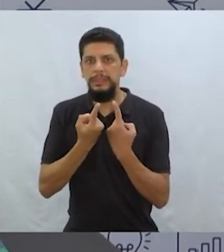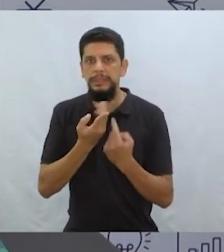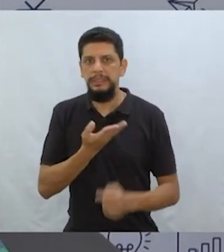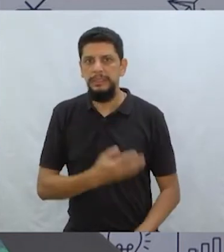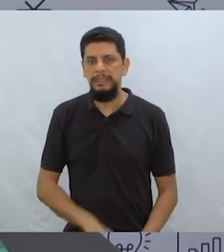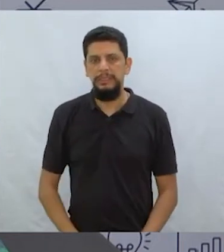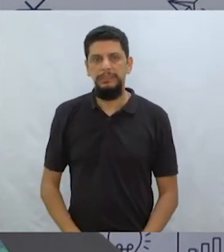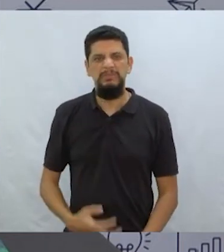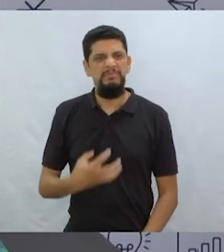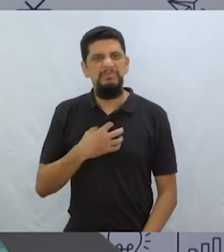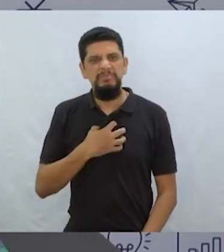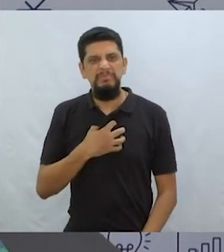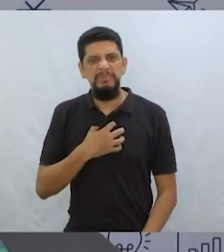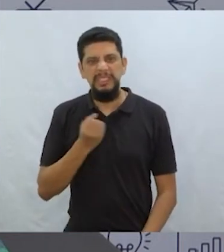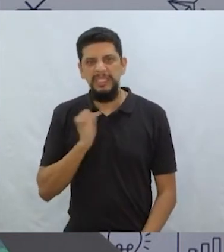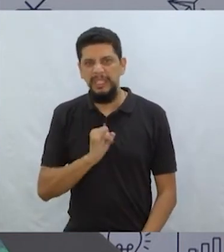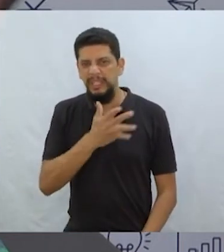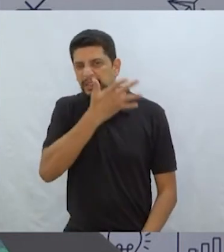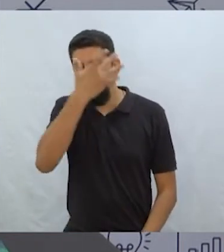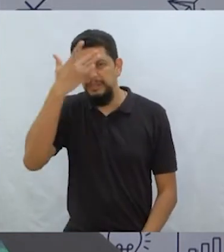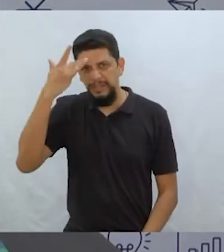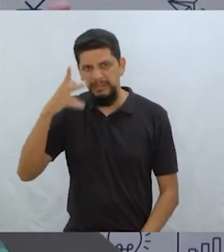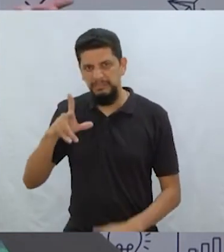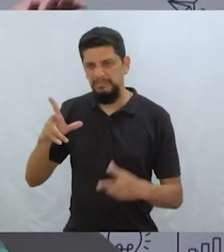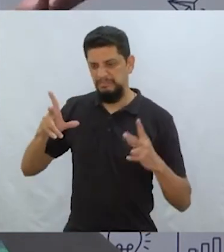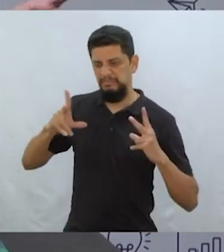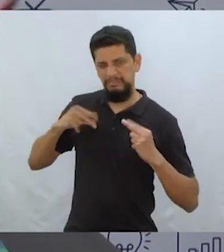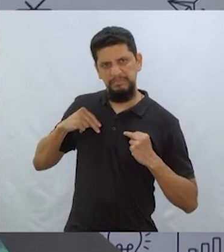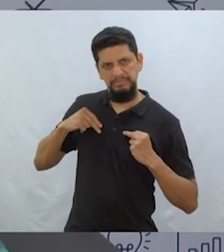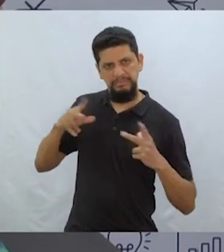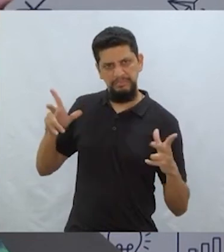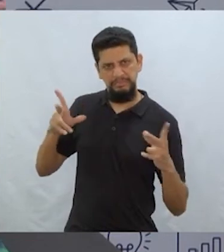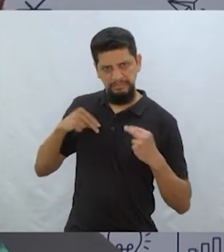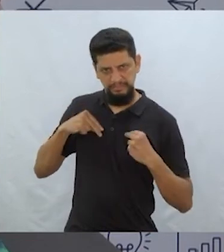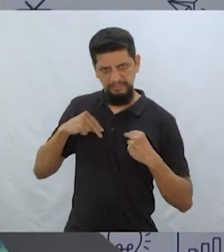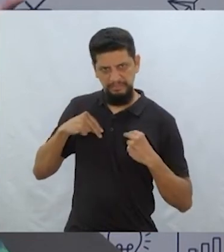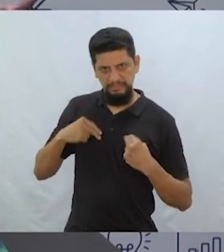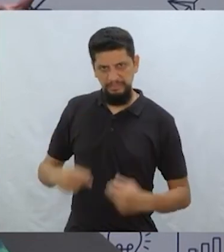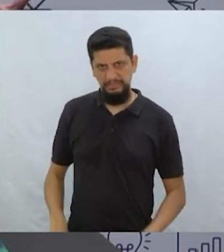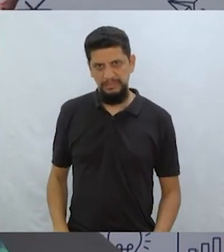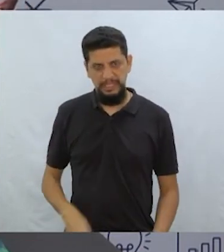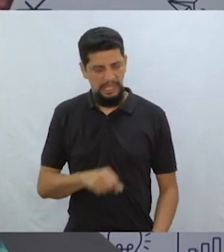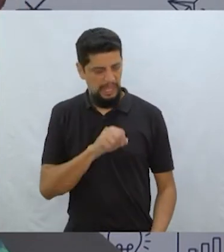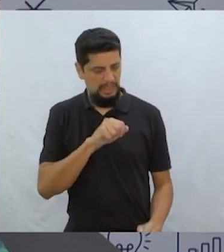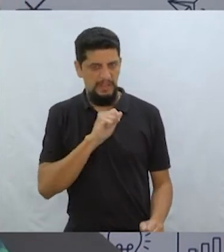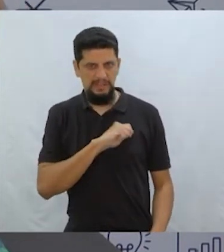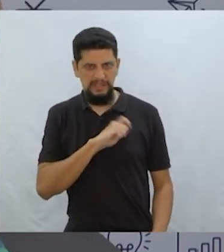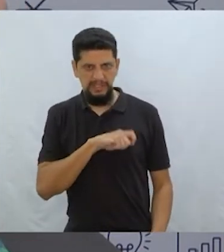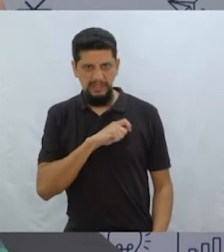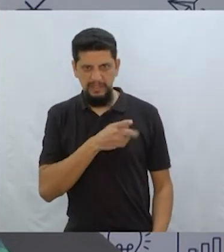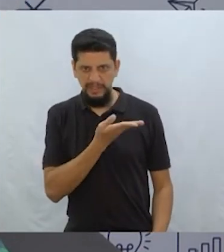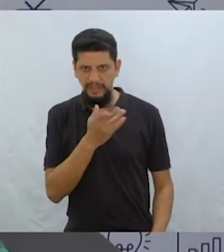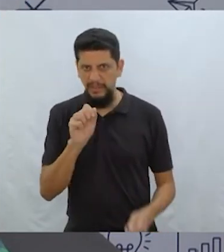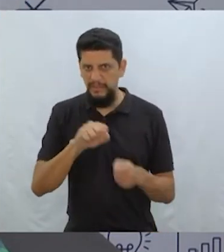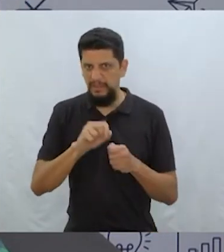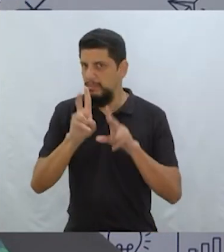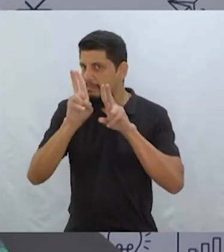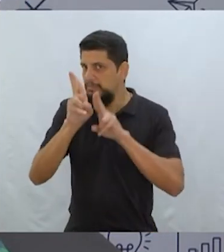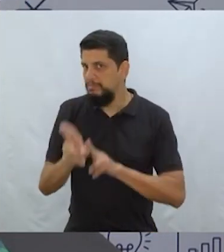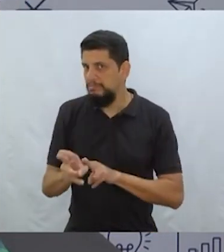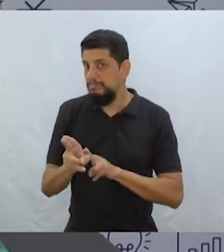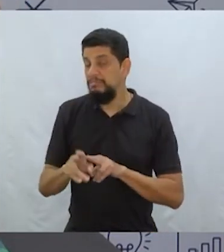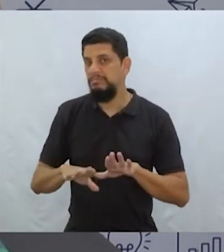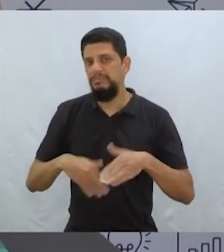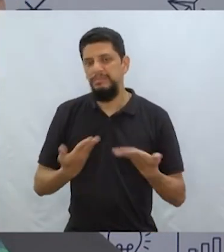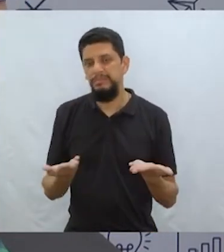a sua reação será que as pessoas mereceram o que o bisavô Arquimedes fez você faria o mesmo